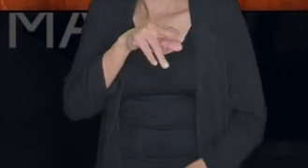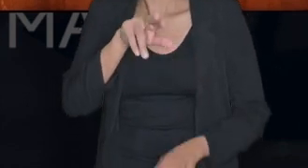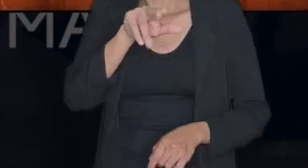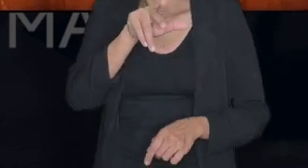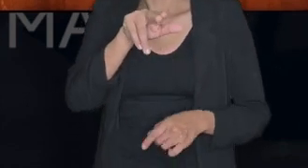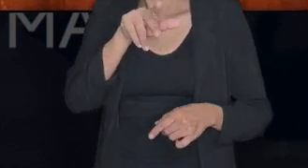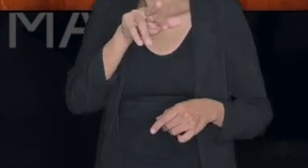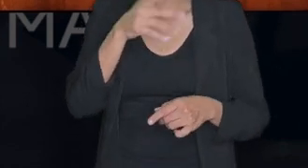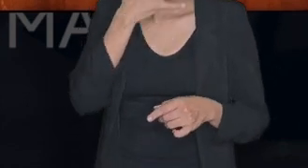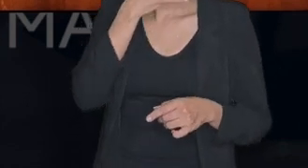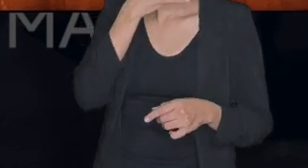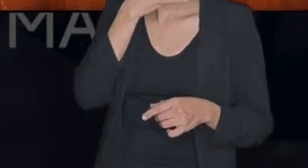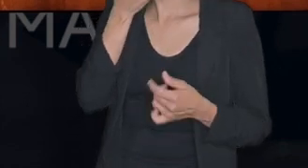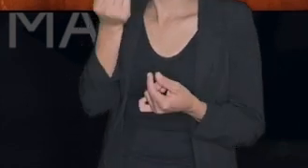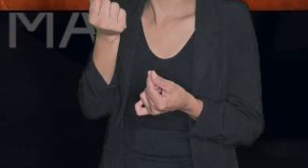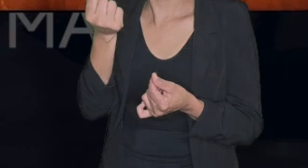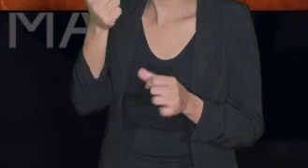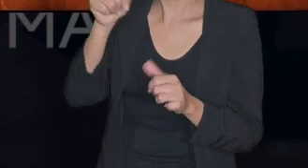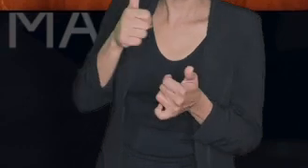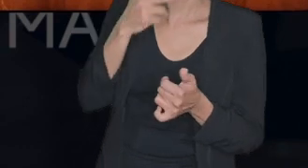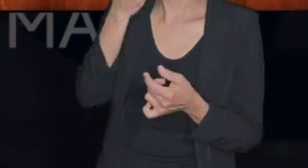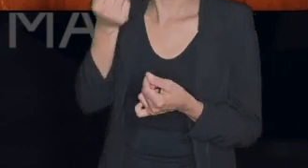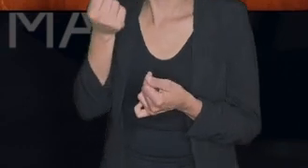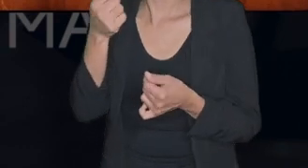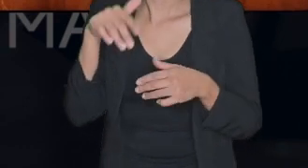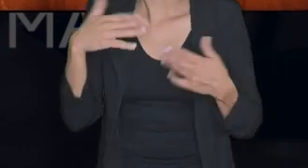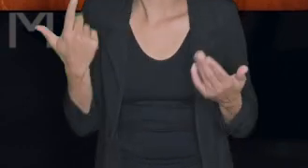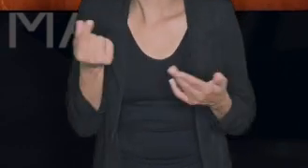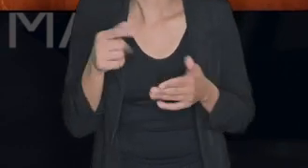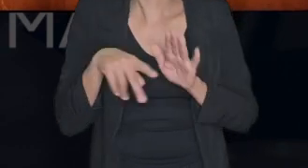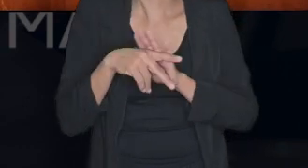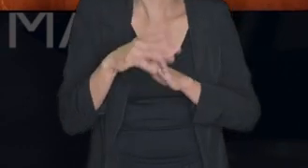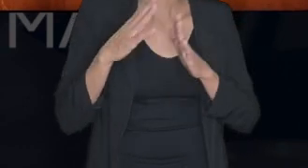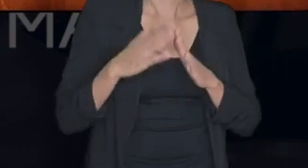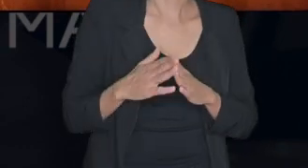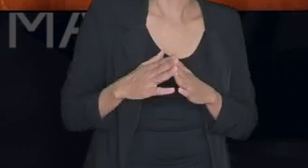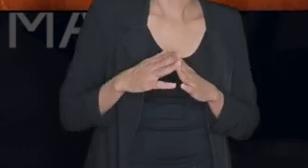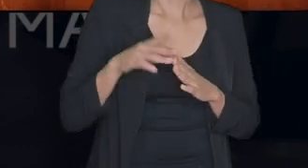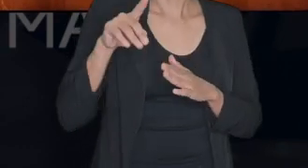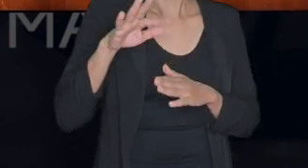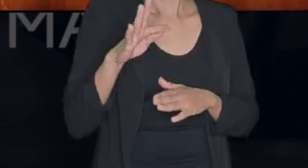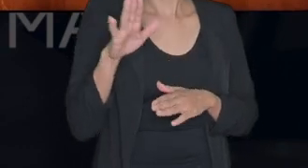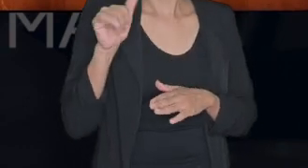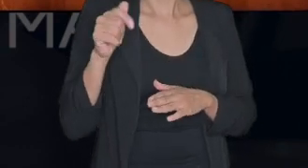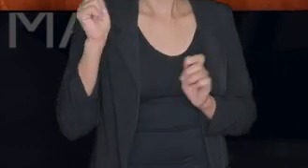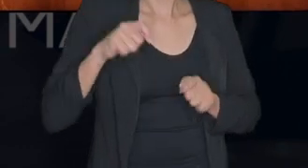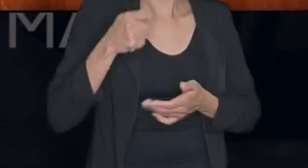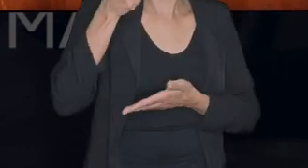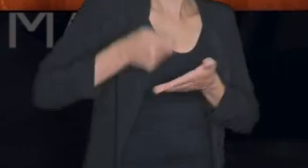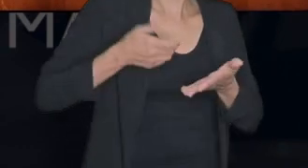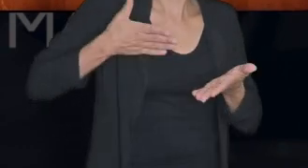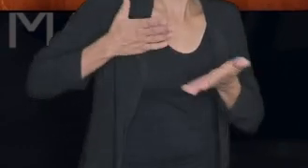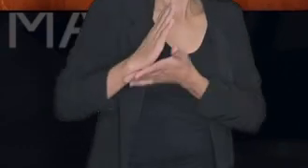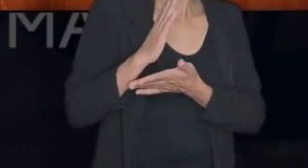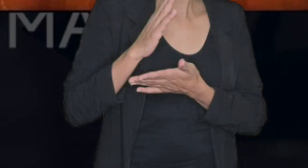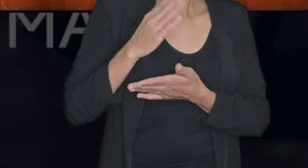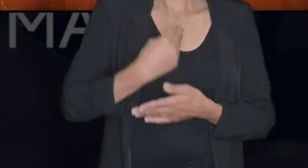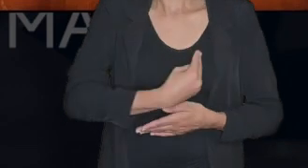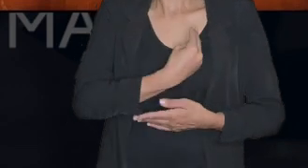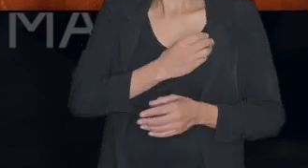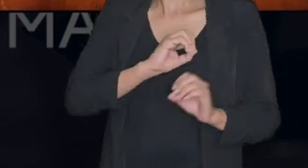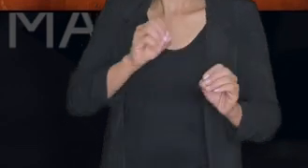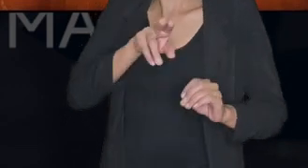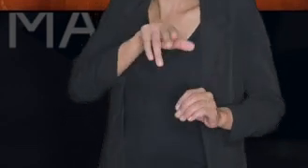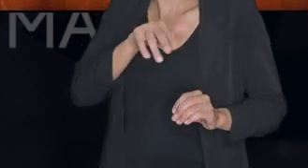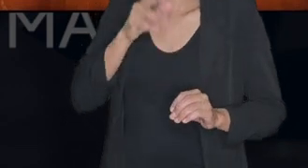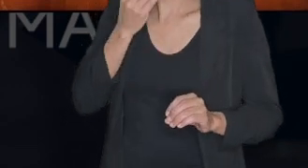desse imóvel. Será que o tabelião pode lavrar uma escritura sem a presença dos irmãos? Pode, mas esse ato é anulável, diz o artigo